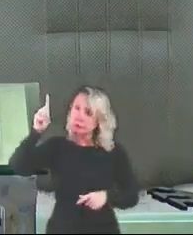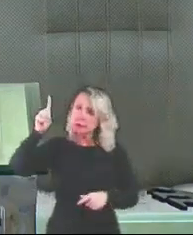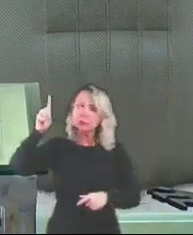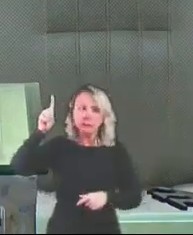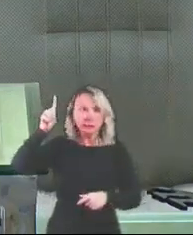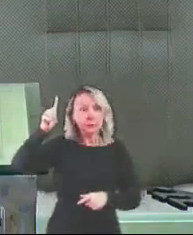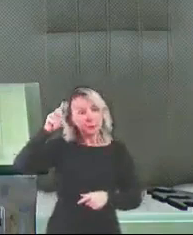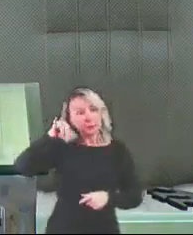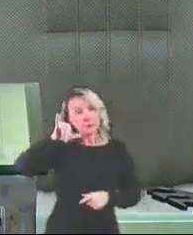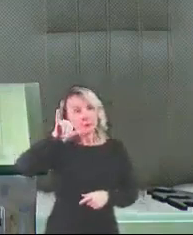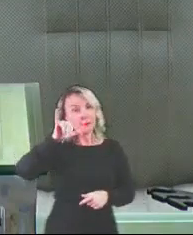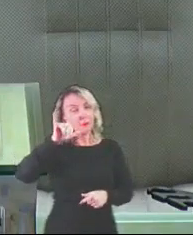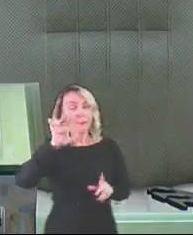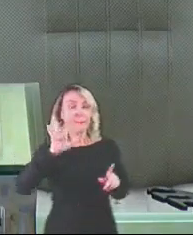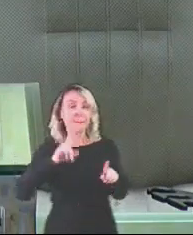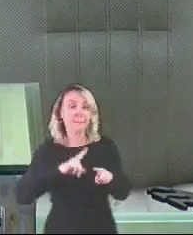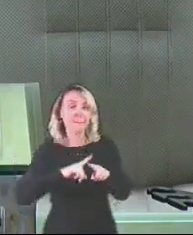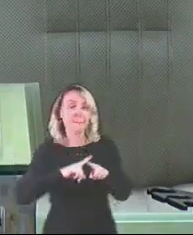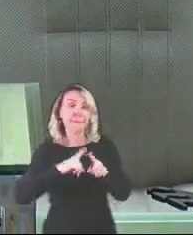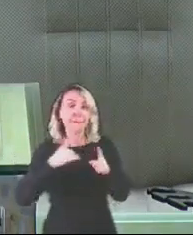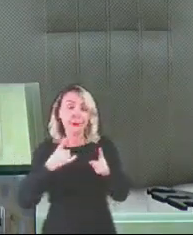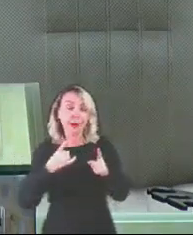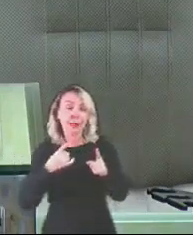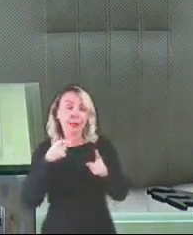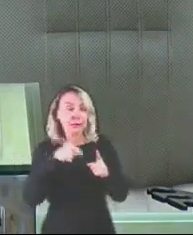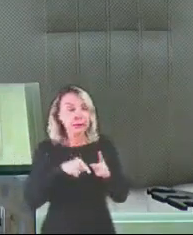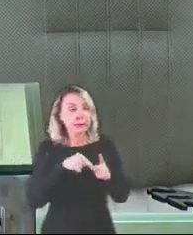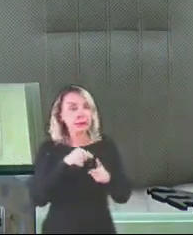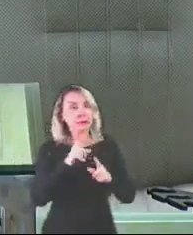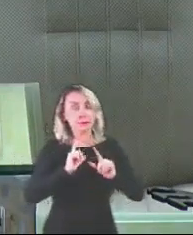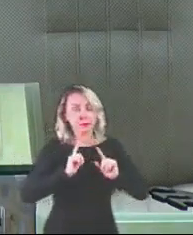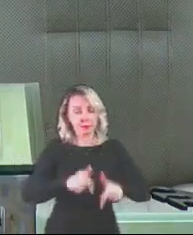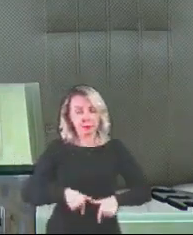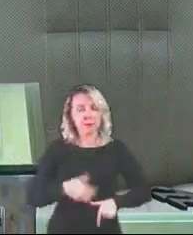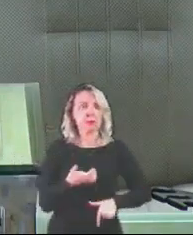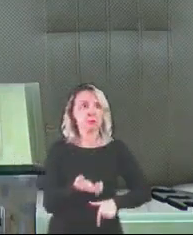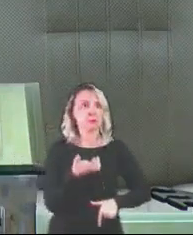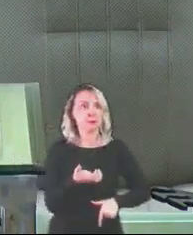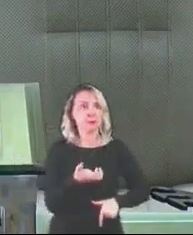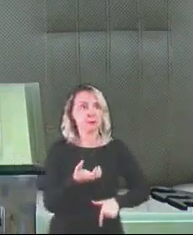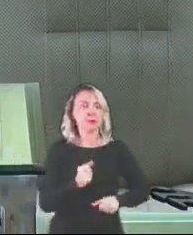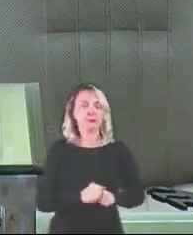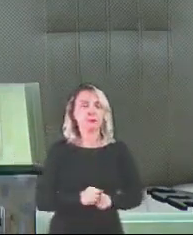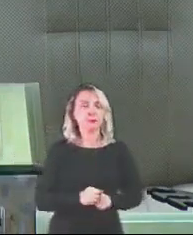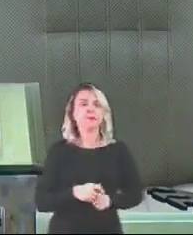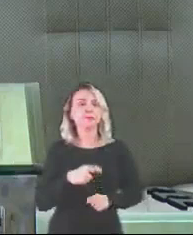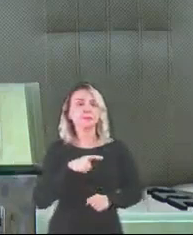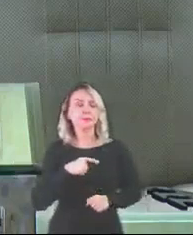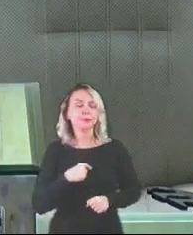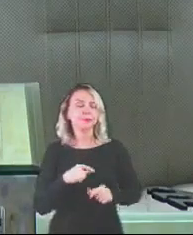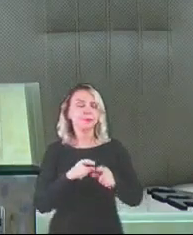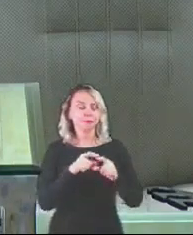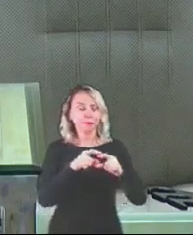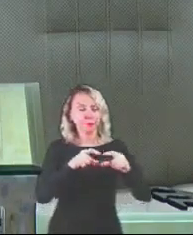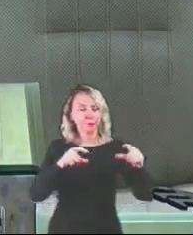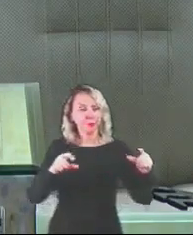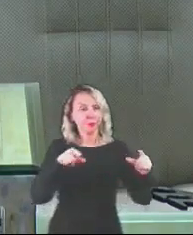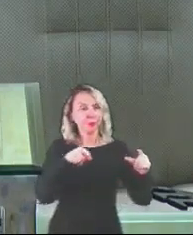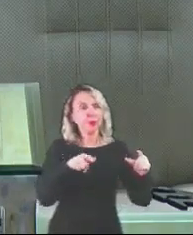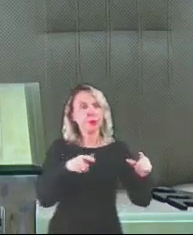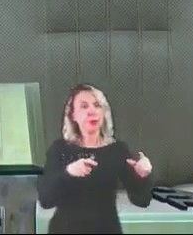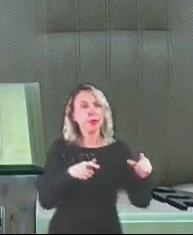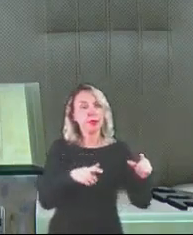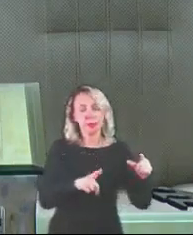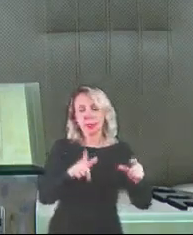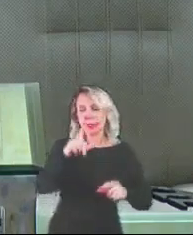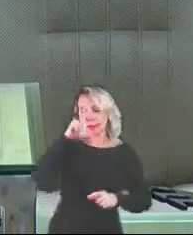rei. E às vezes, irmãos, há um ditado popular latino que diz vox populi, vox Dei, a voz do